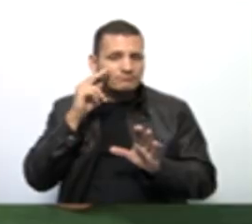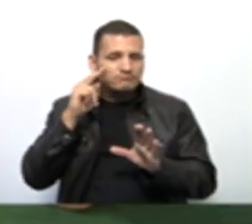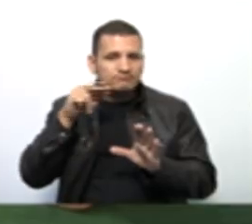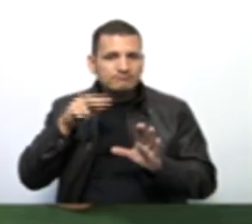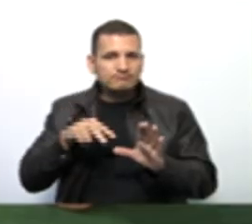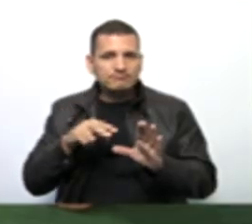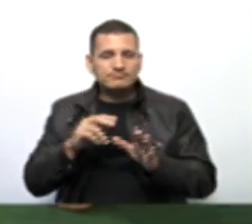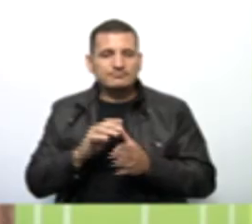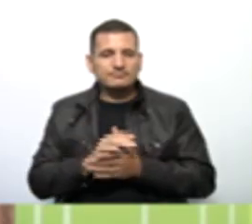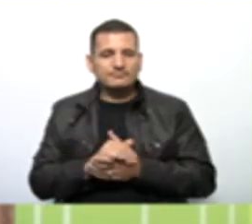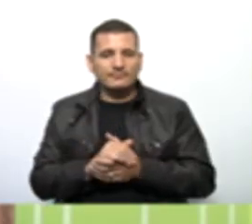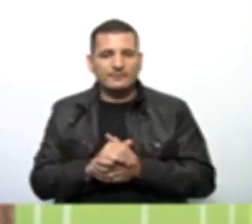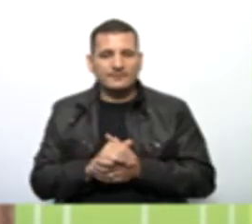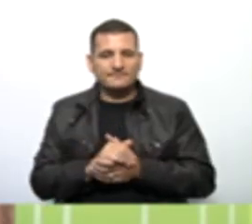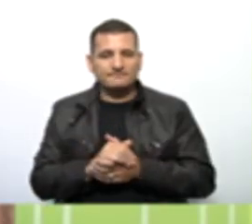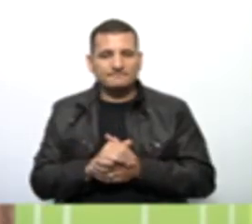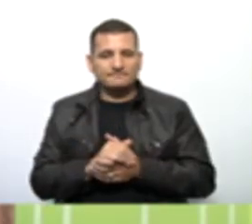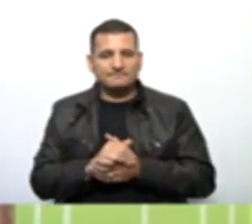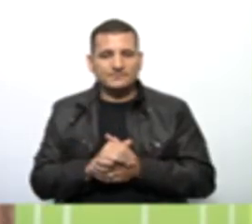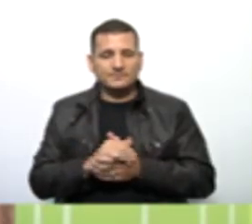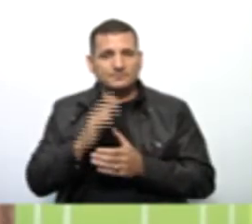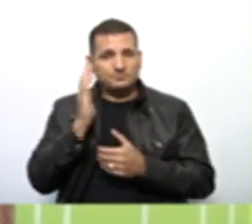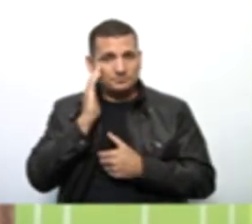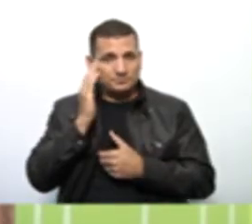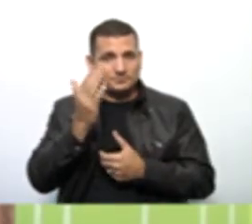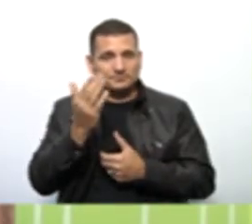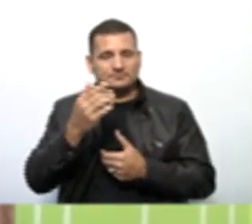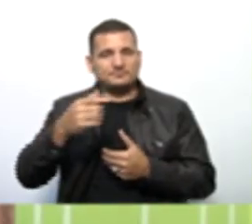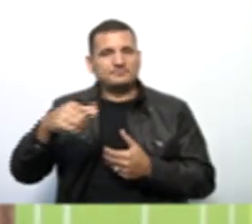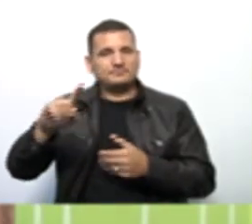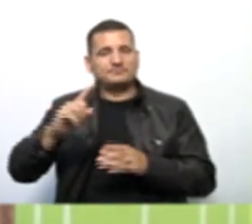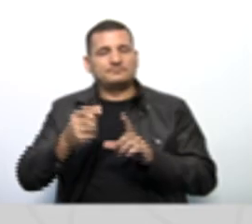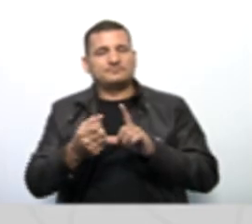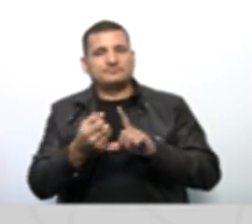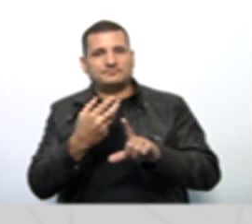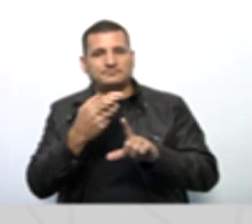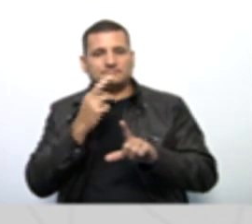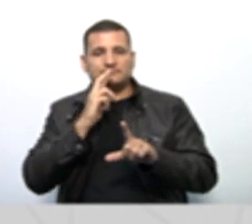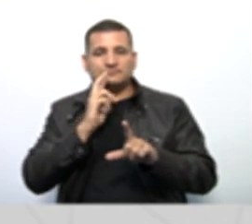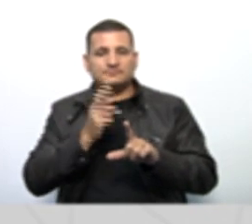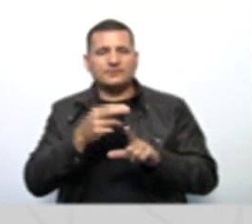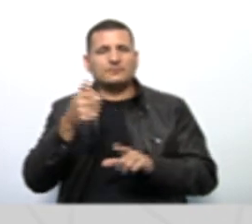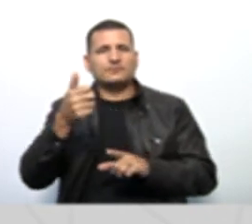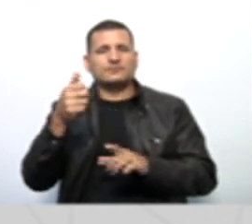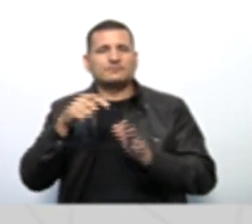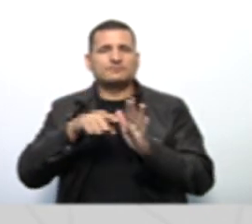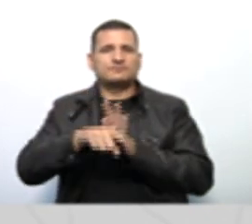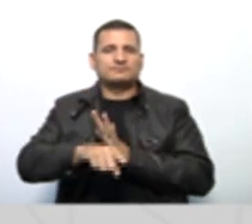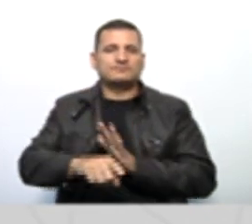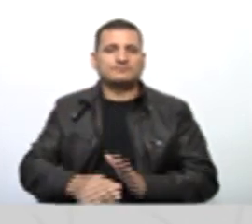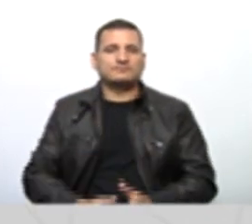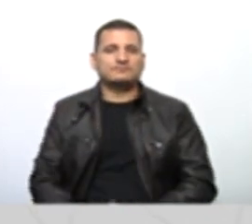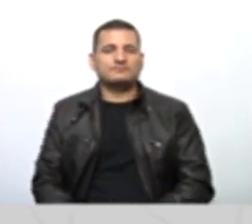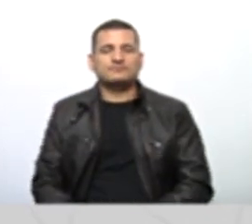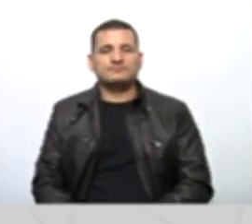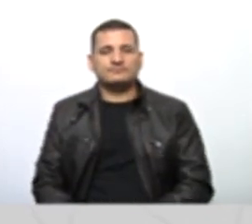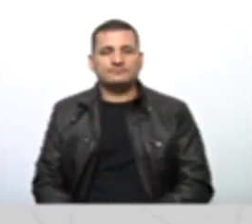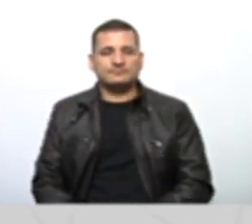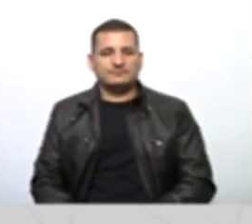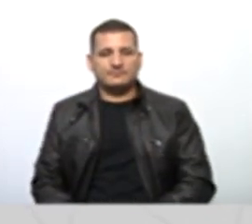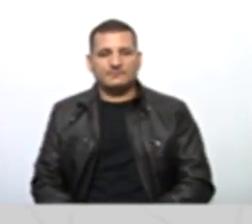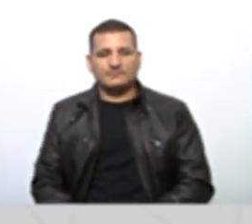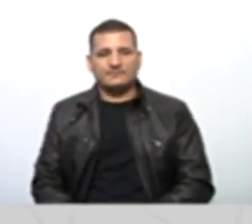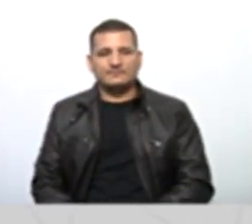mesmo é não muito obrigado pela participação então vamos lá confirmar sua primeira pergunta é professor e isso na primeira pergunta